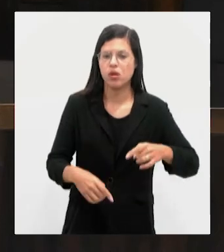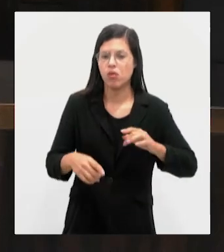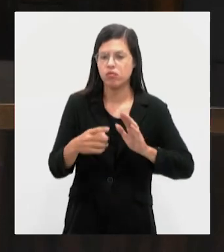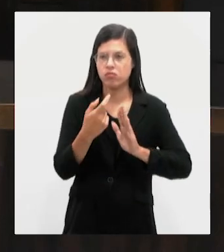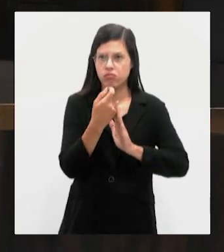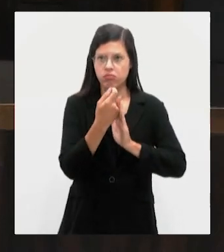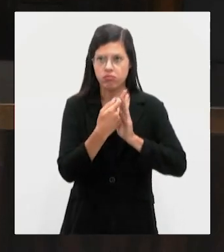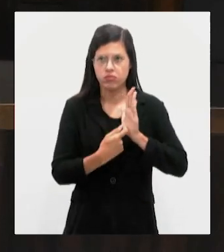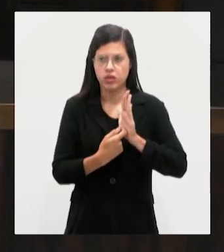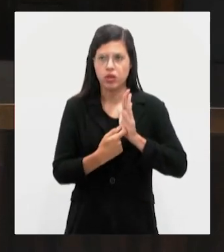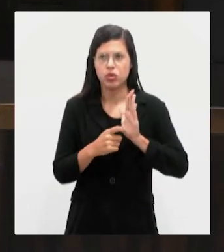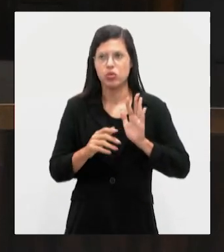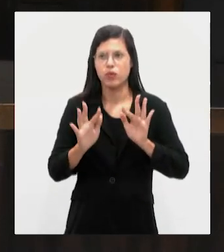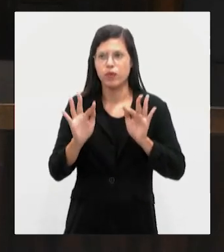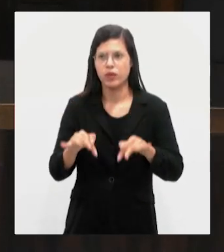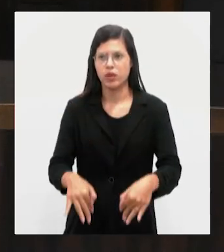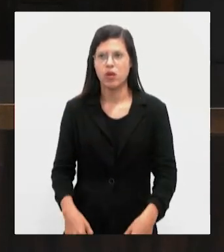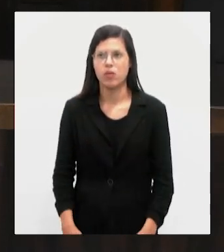do vencido.